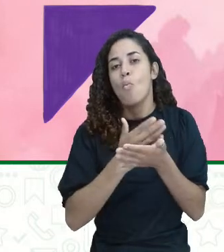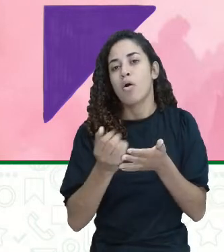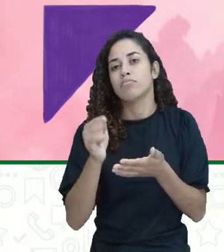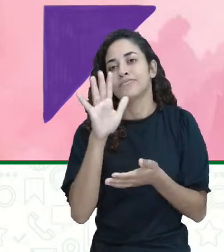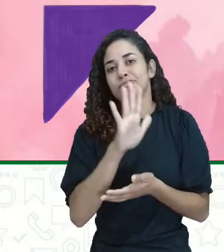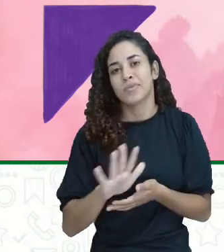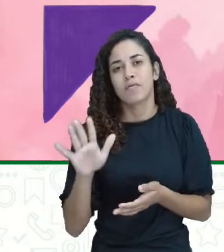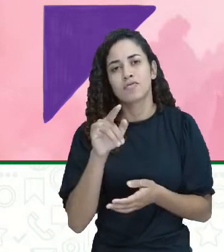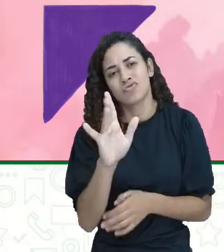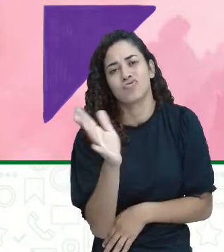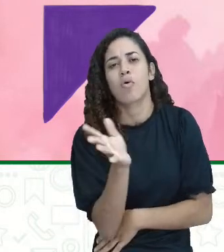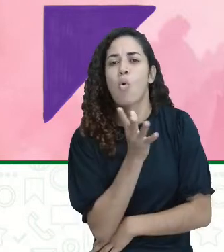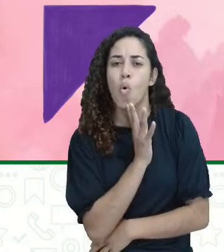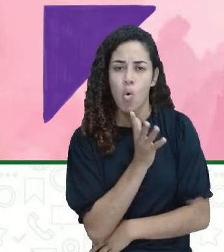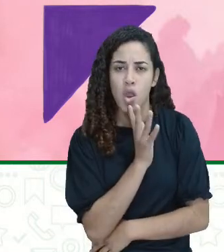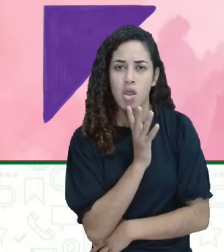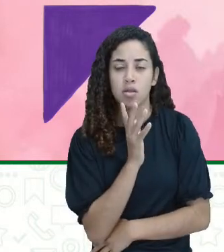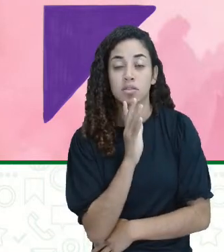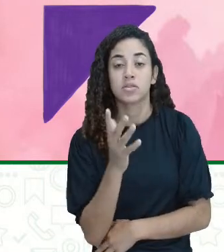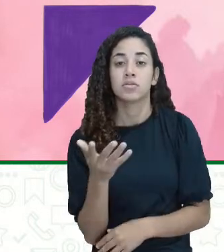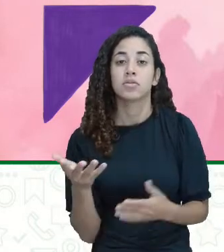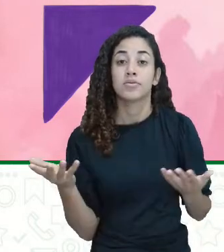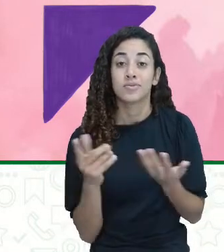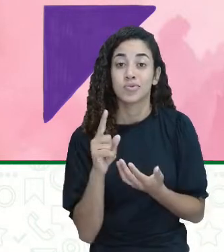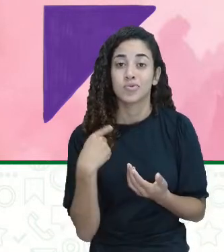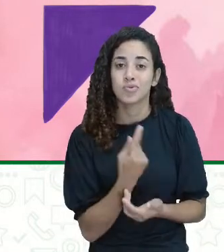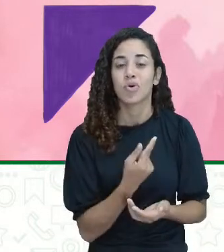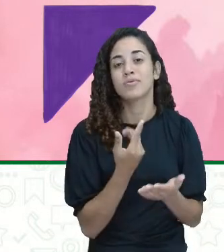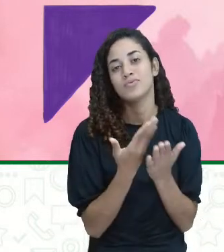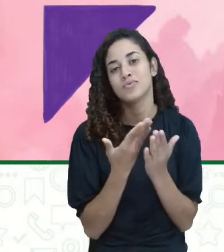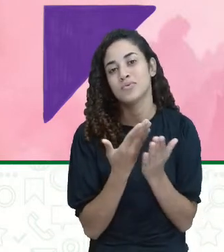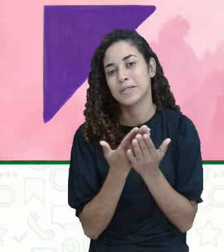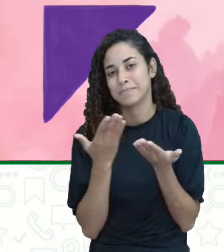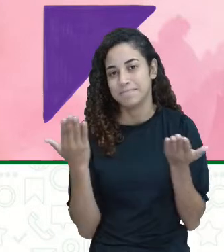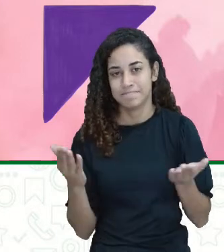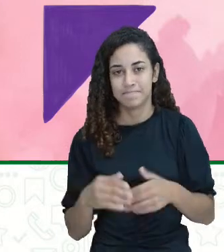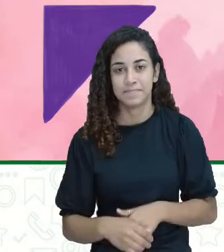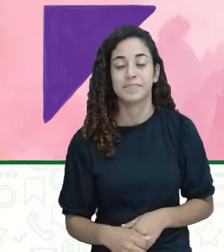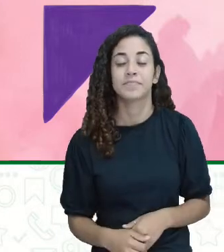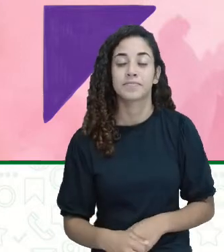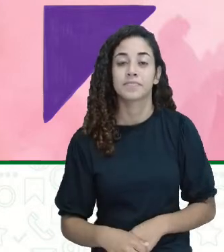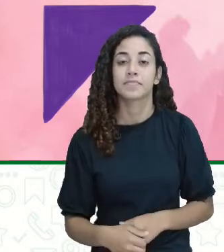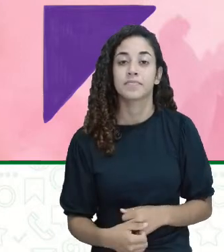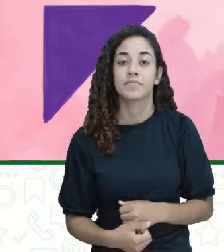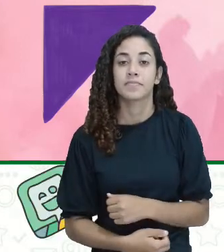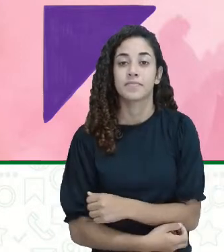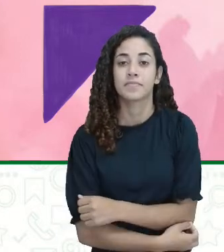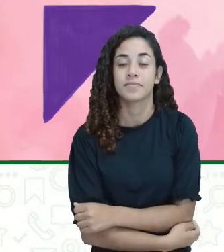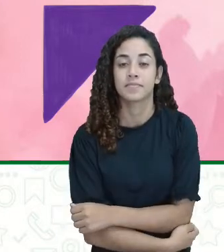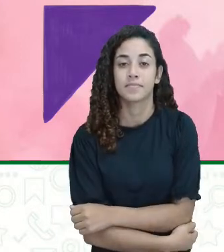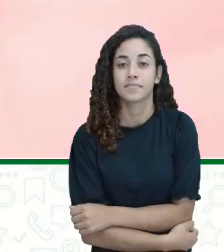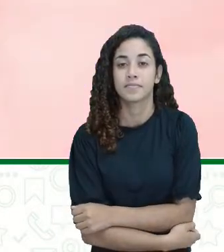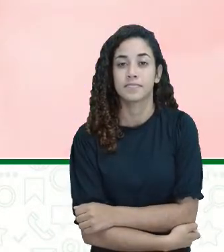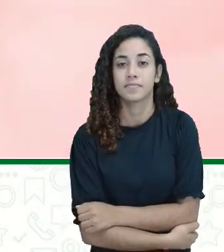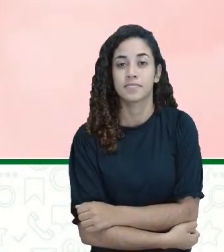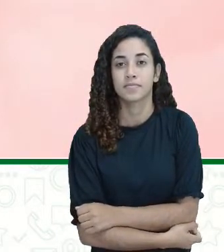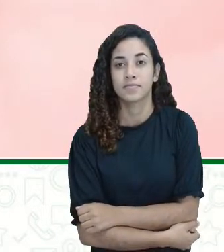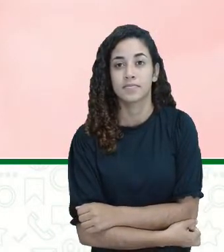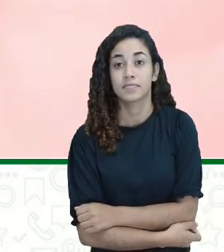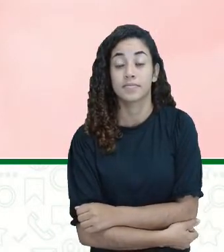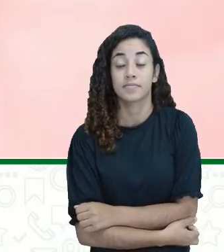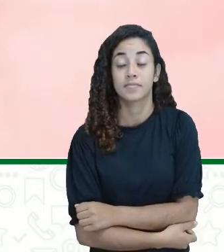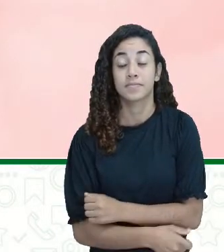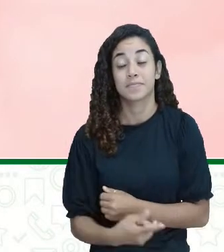de vocês. Né? E que nós vamos trabalhar com elas, certo? Então vamos ver. Olha